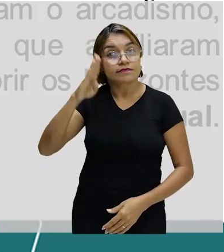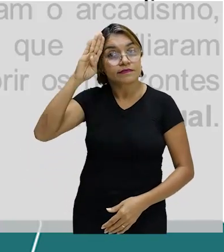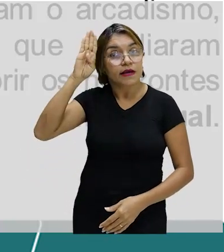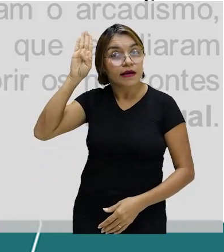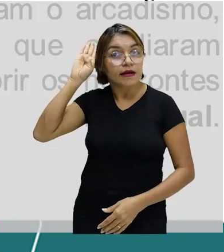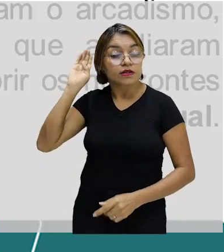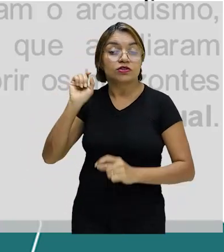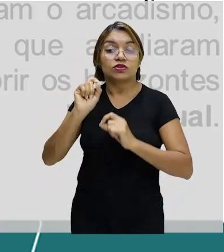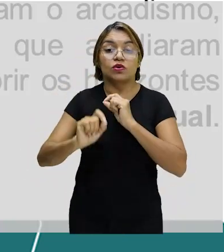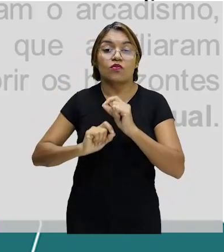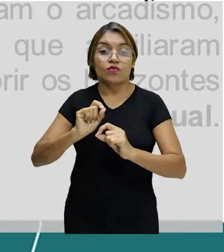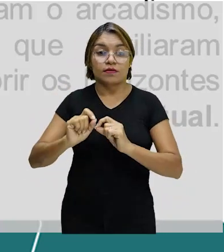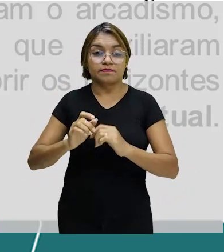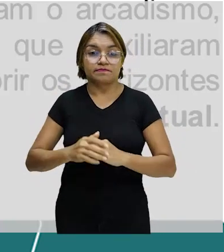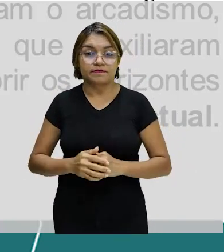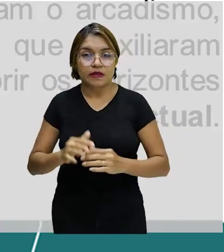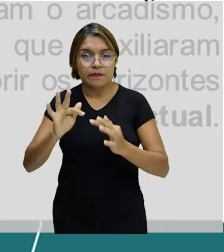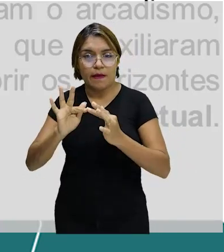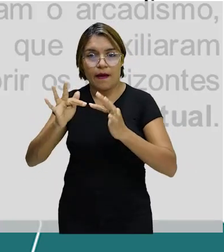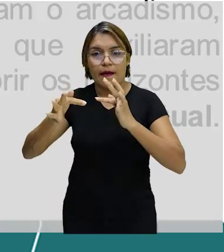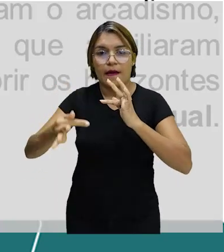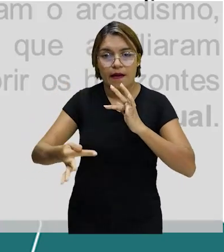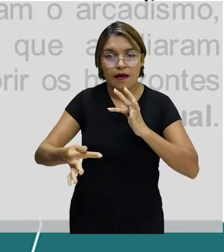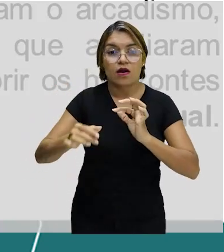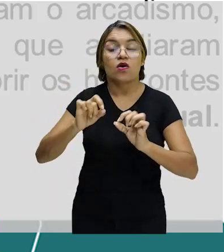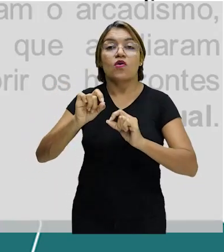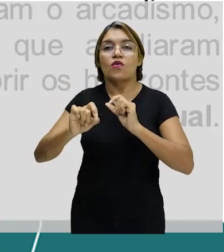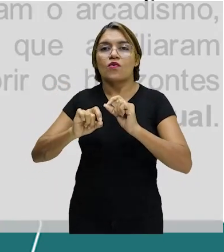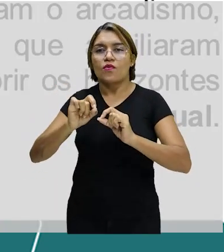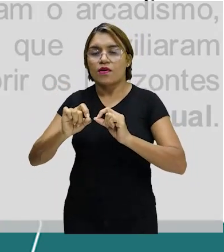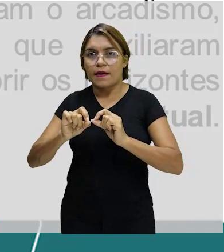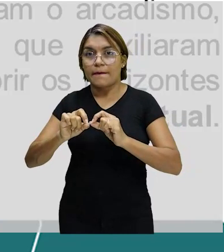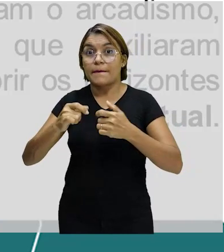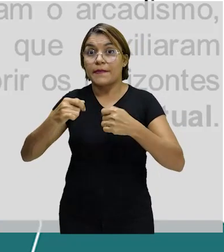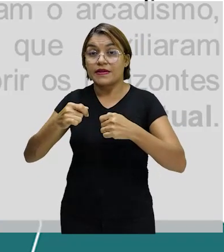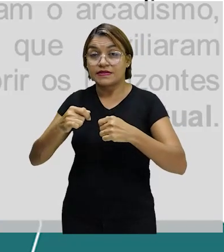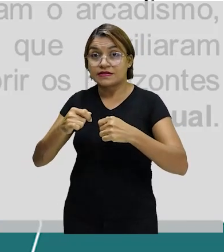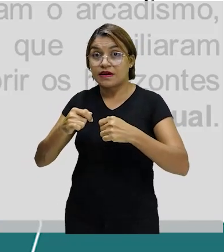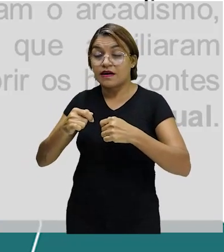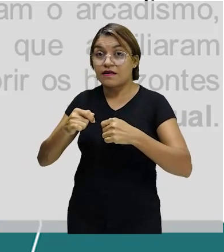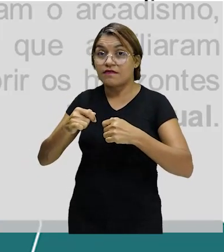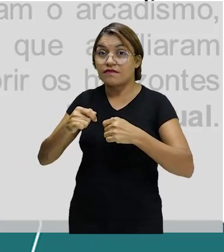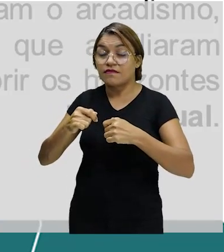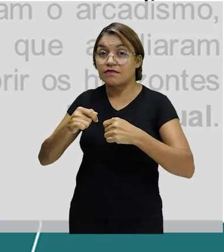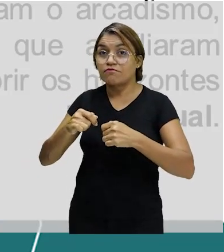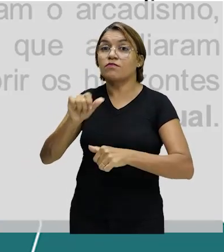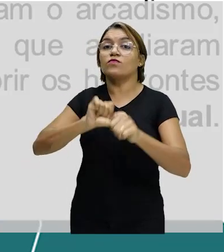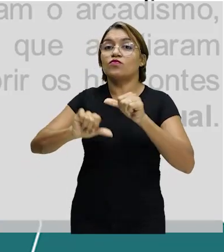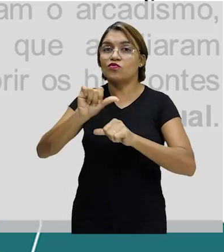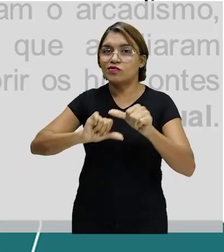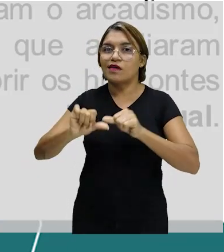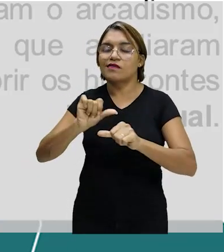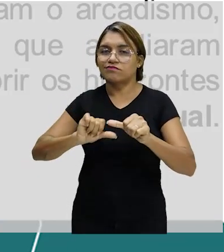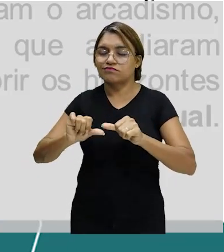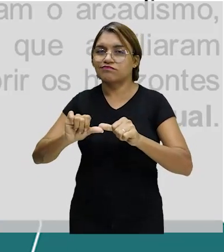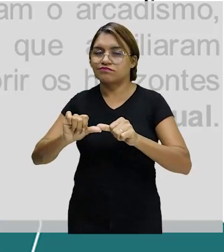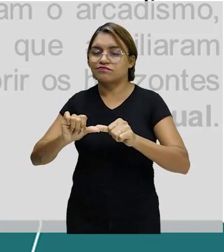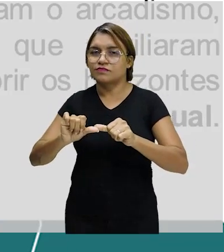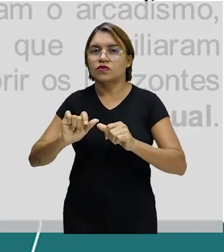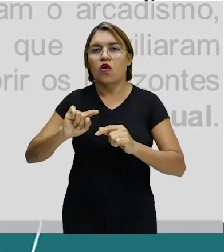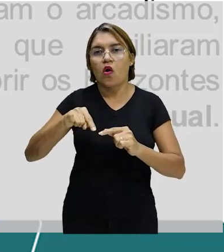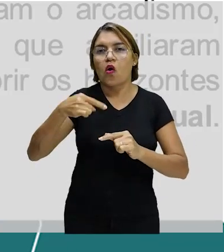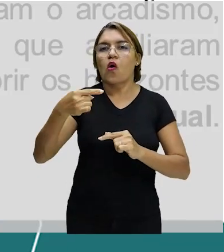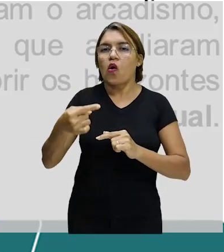modelo antiquado, precisava ser deixado para trás. Outras escolas como o romantismo e realismo acompanharam o arcadismo,